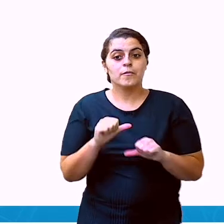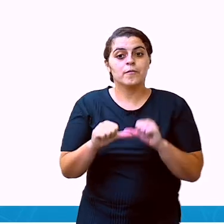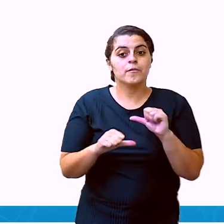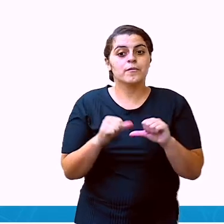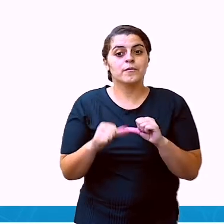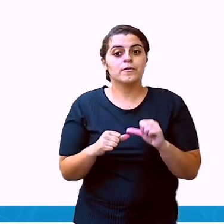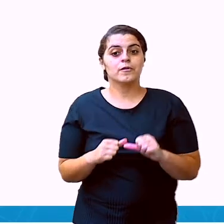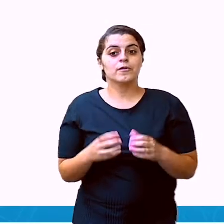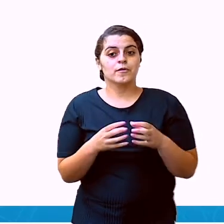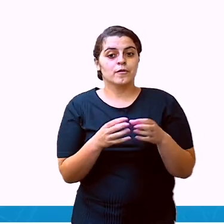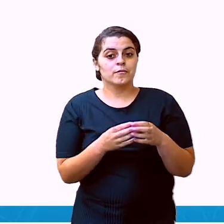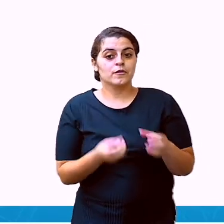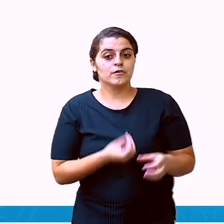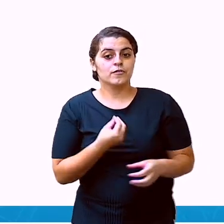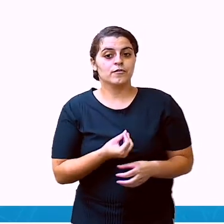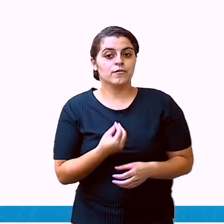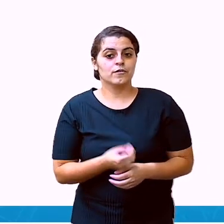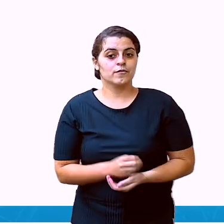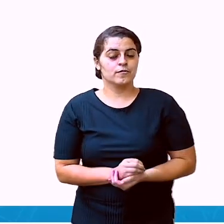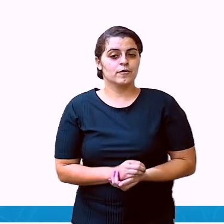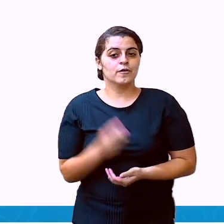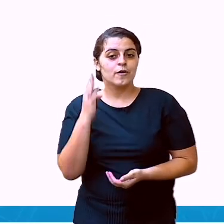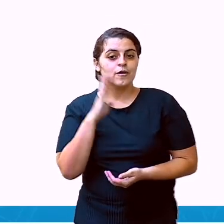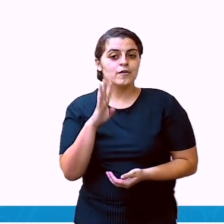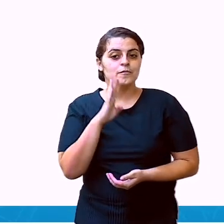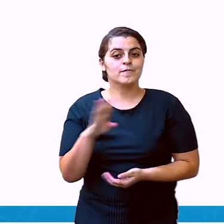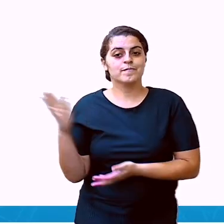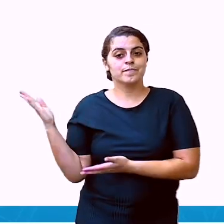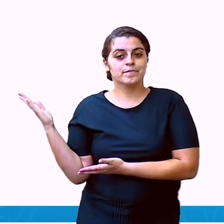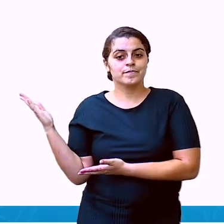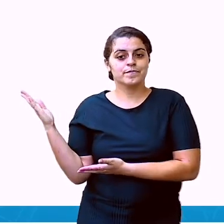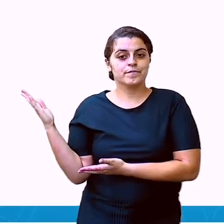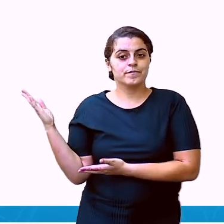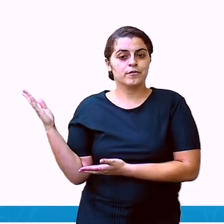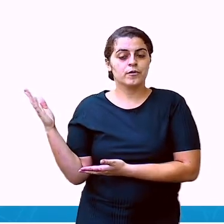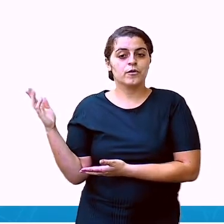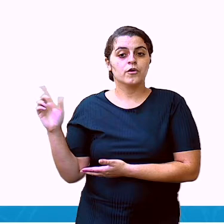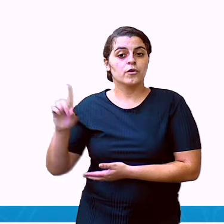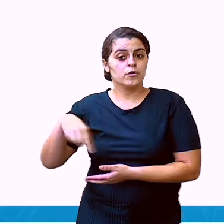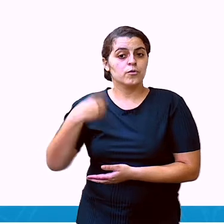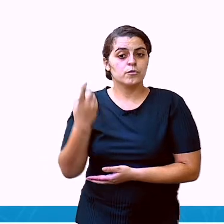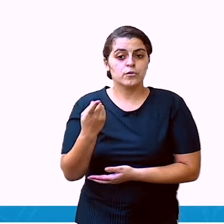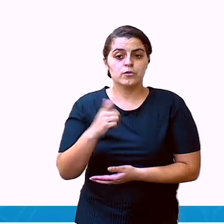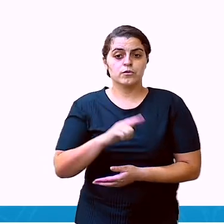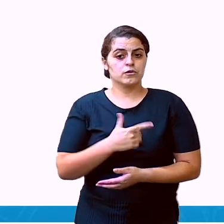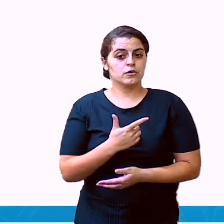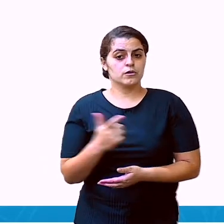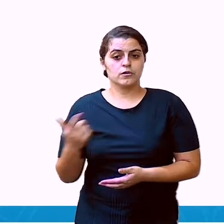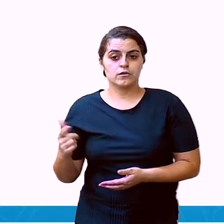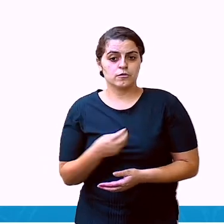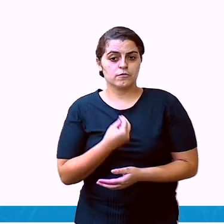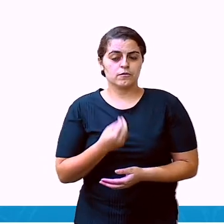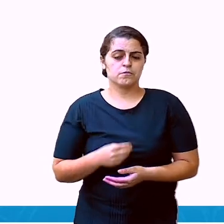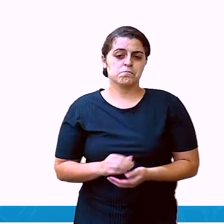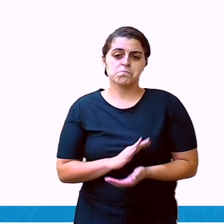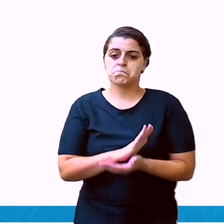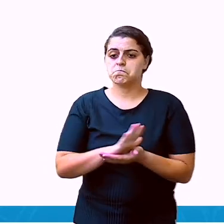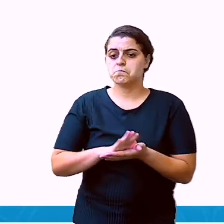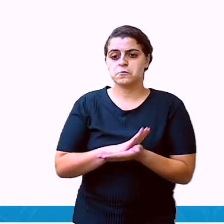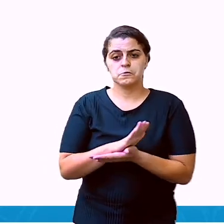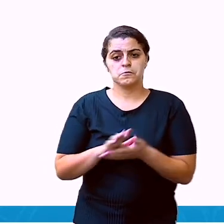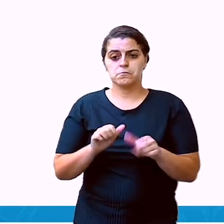do nosso componente vivo, do ser vivo. E o componente não vivo, sem